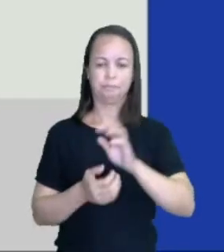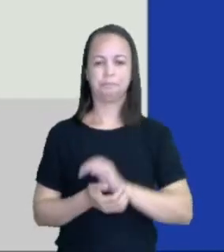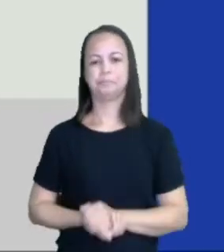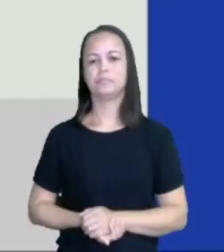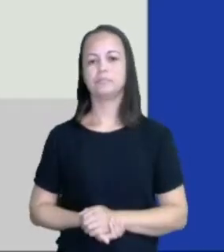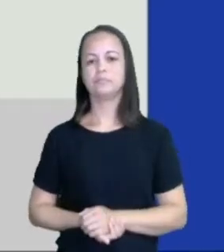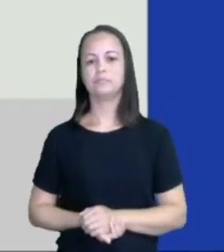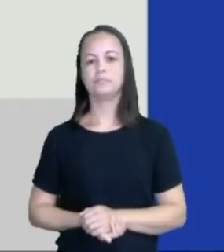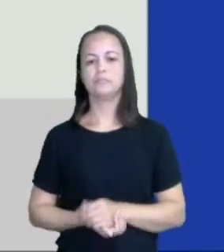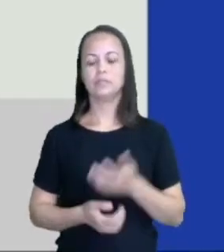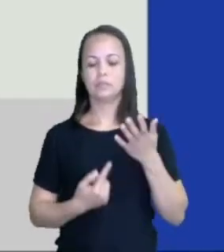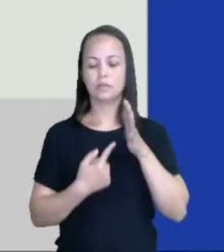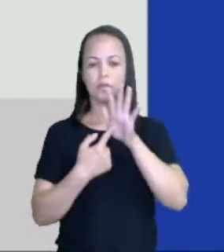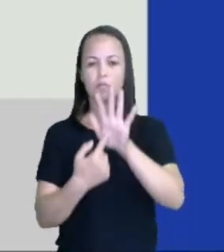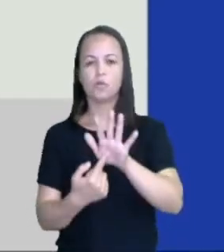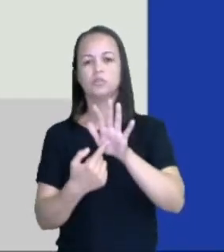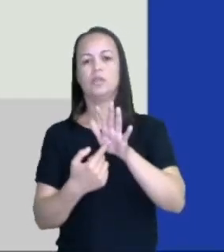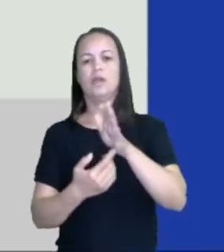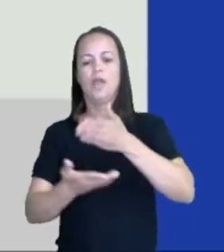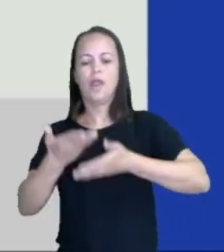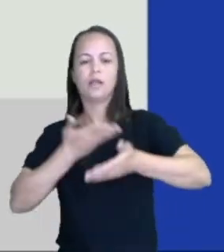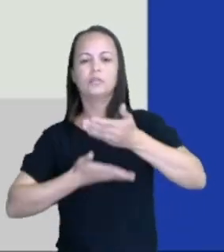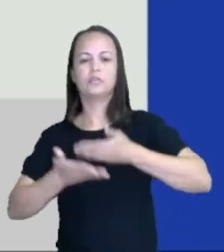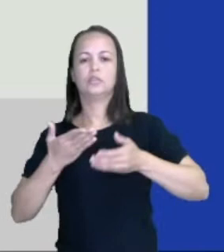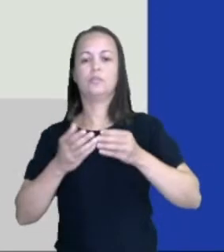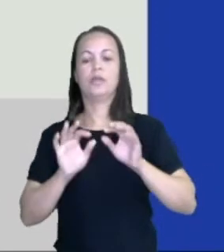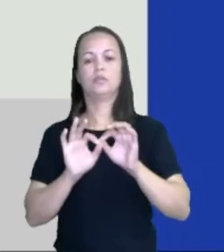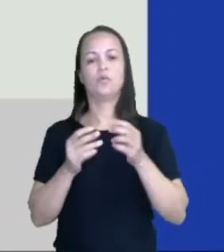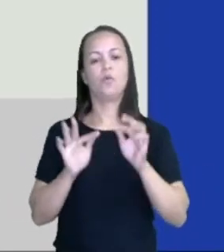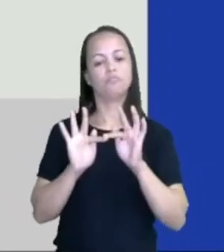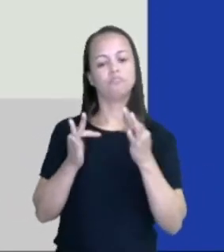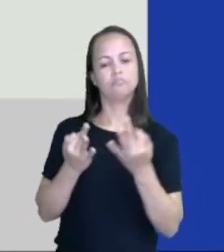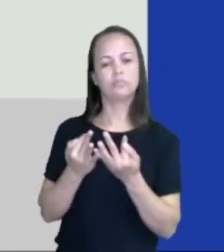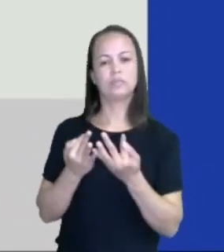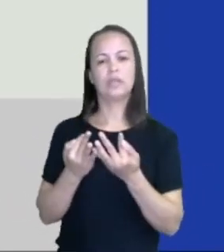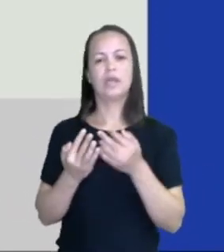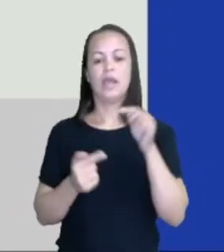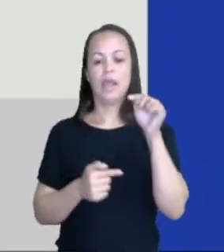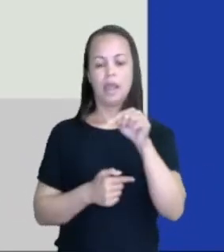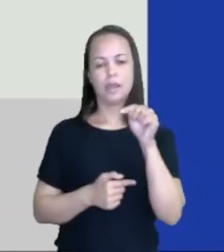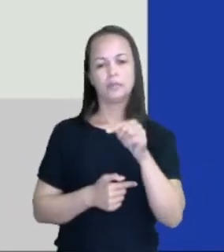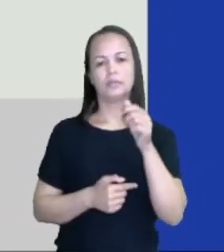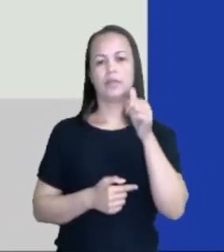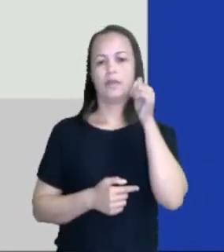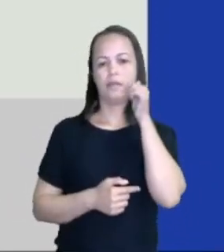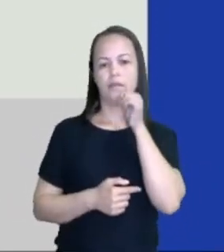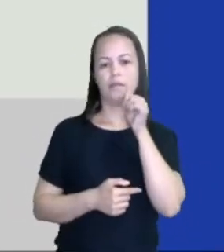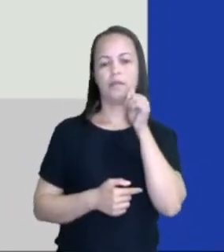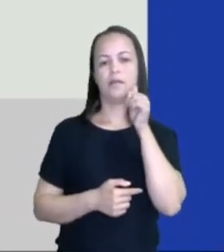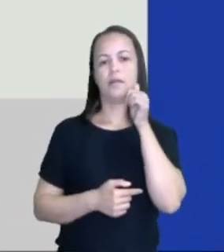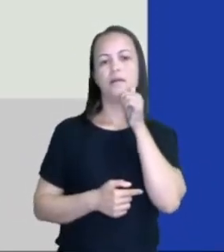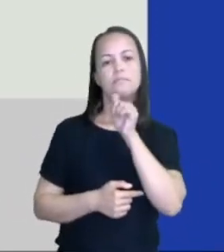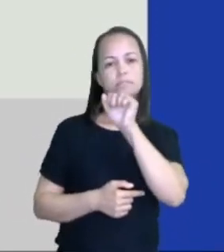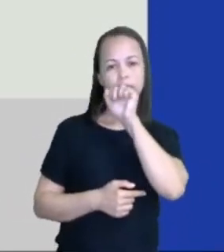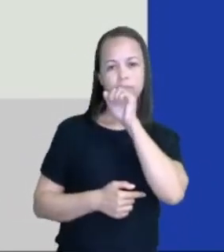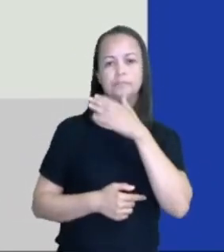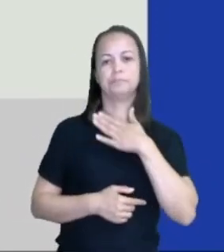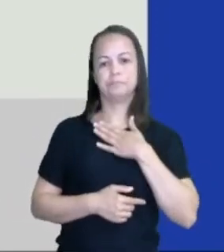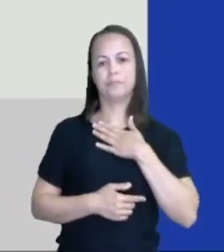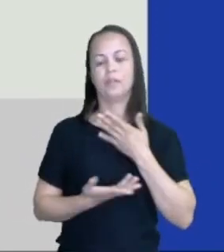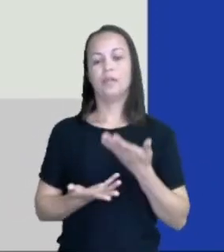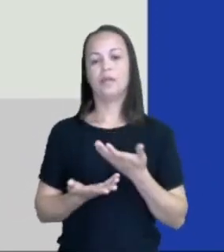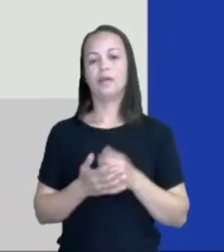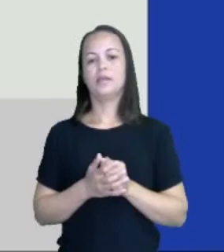indicar relacionamento ou parentesco, essa é mi madre, essa é minha mãe. E para